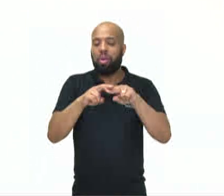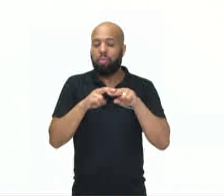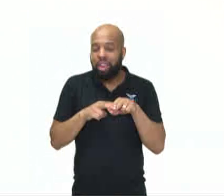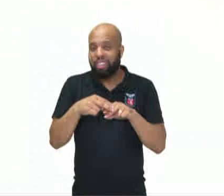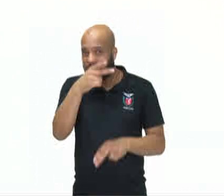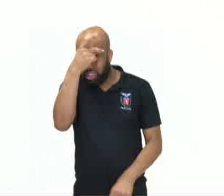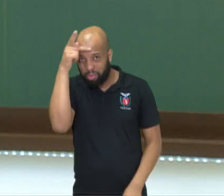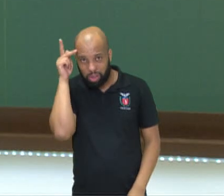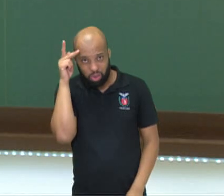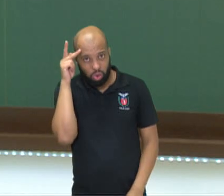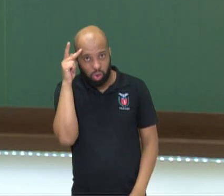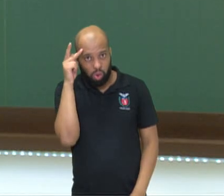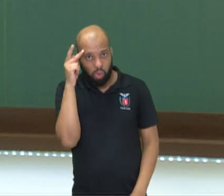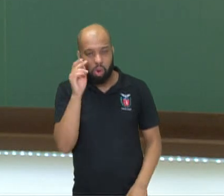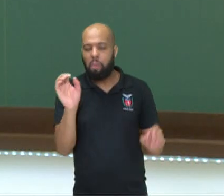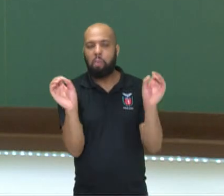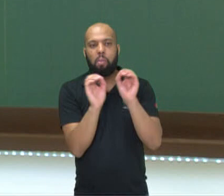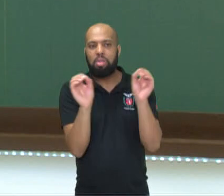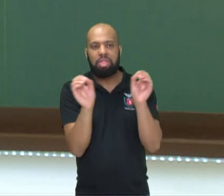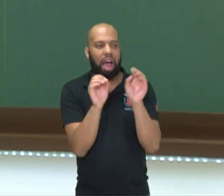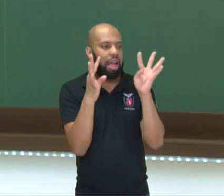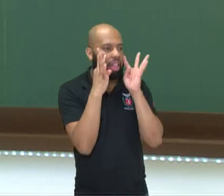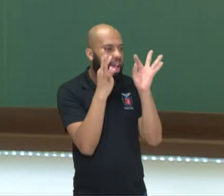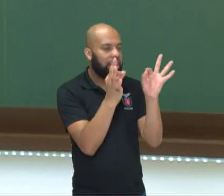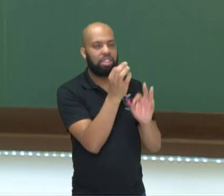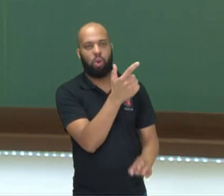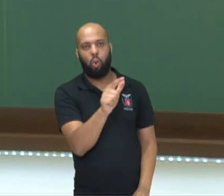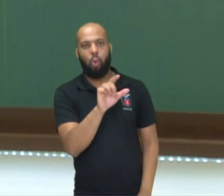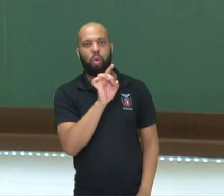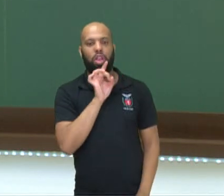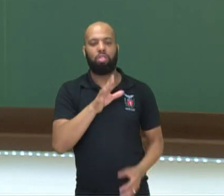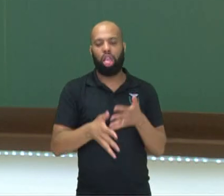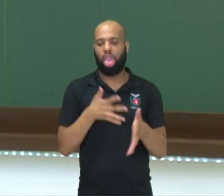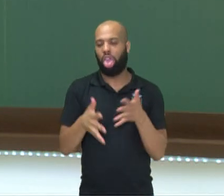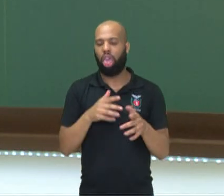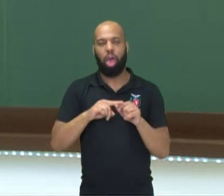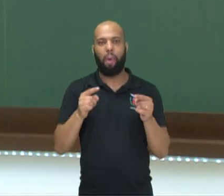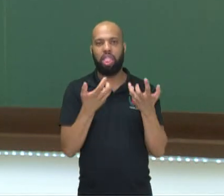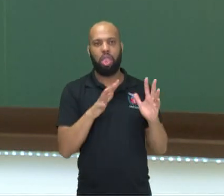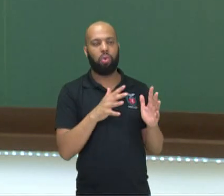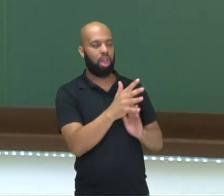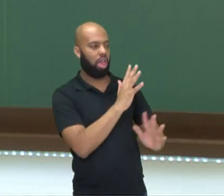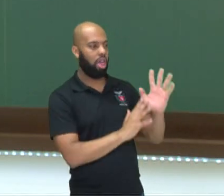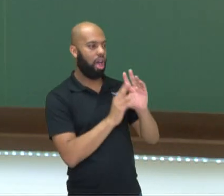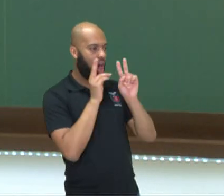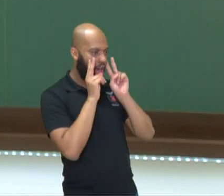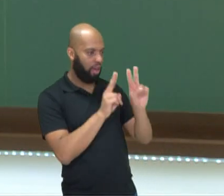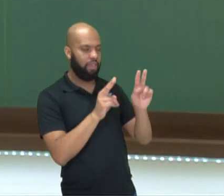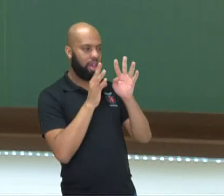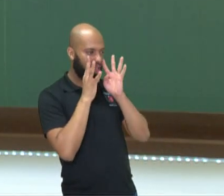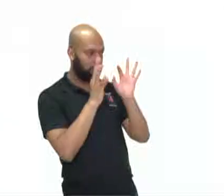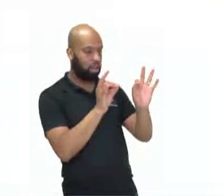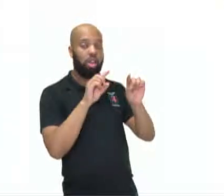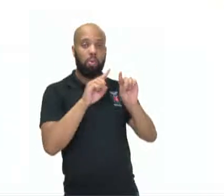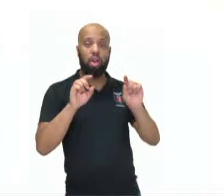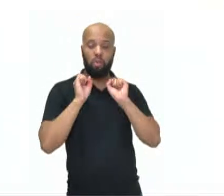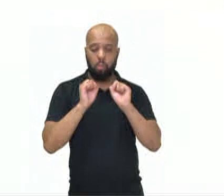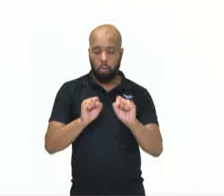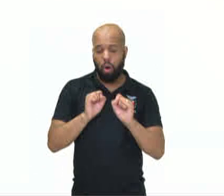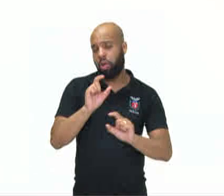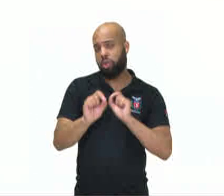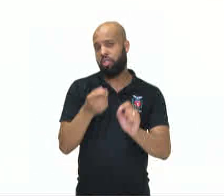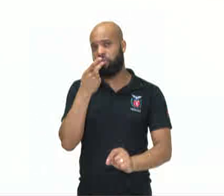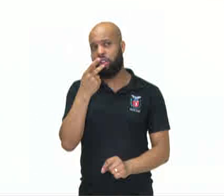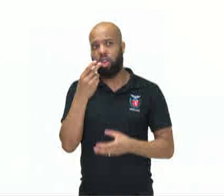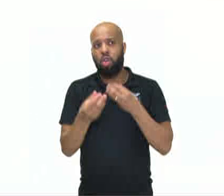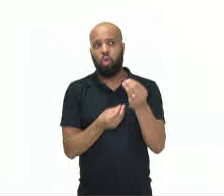de que as pessoas não se escutam, né? Você vai analisar isso, mas como sugestão você pode comentar sobre como